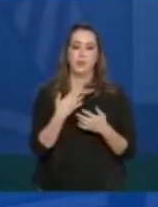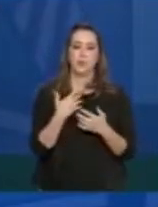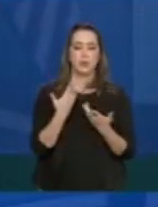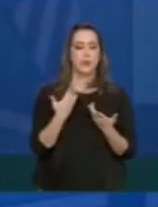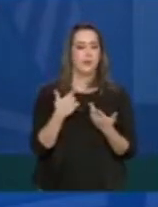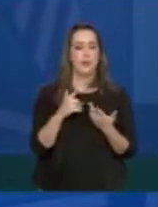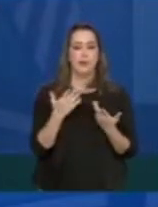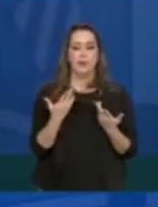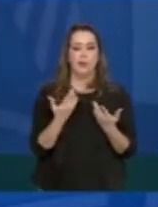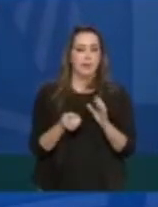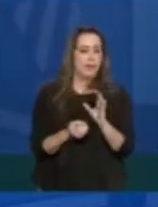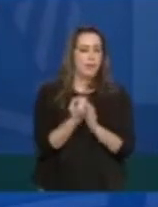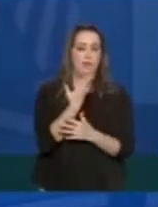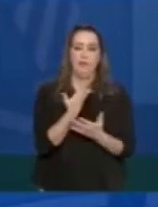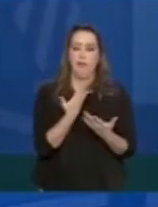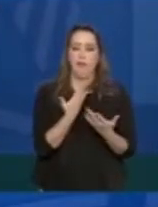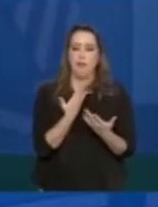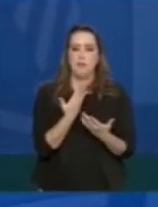adotar medidas